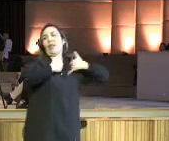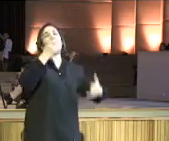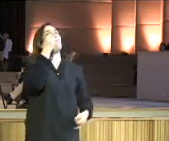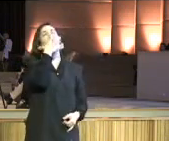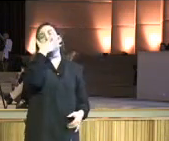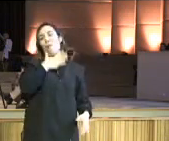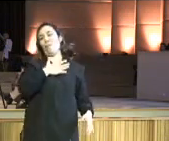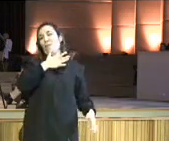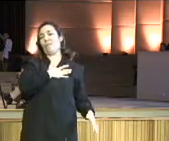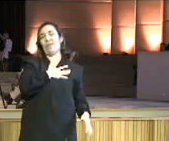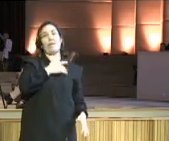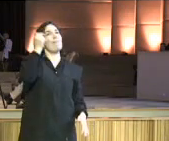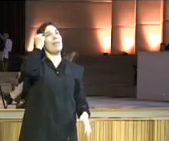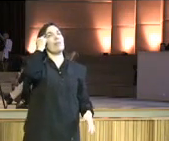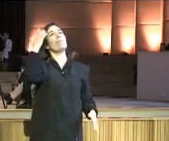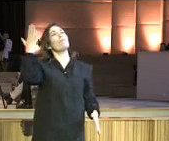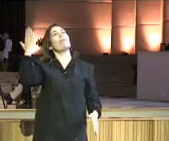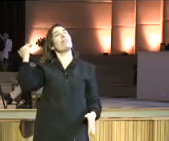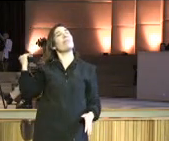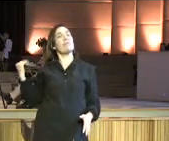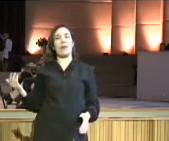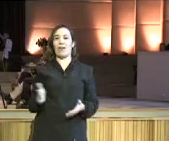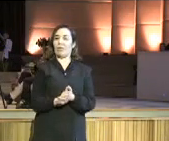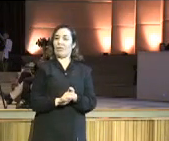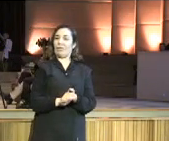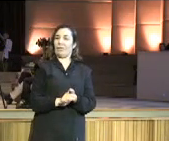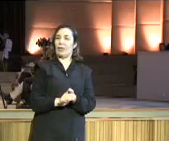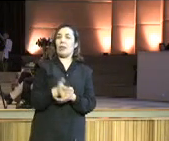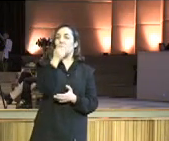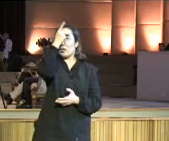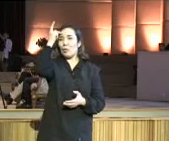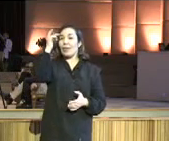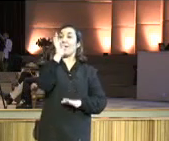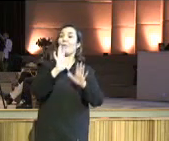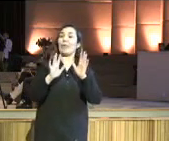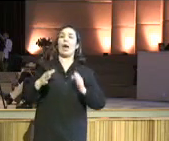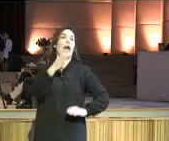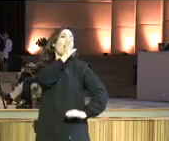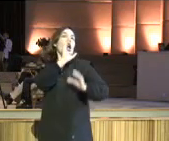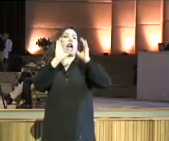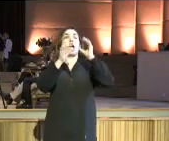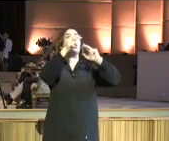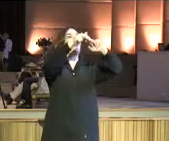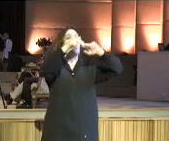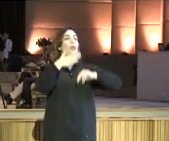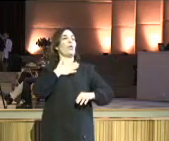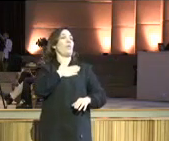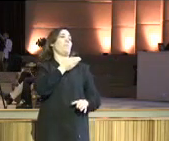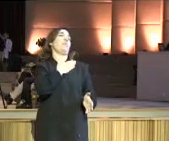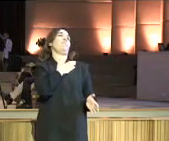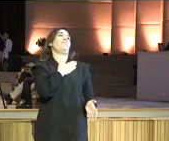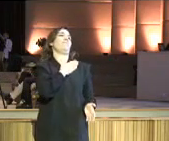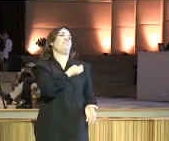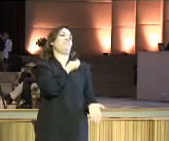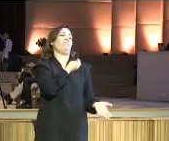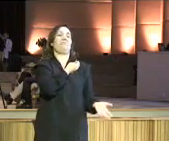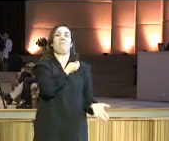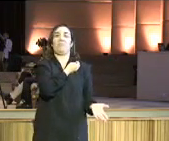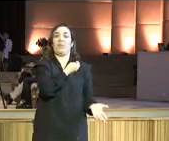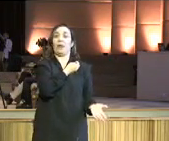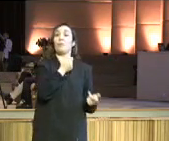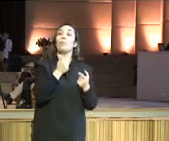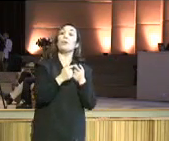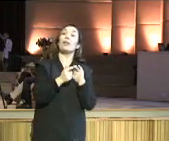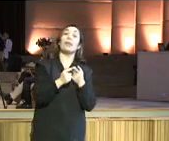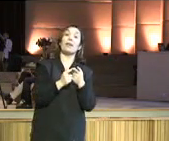E o povo, cada vez que Davi fazia uma conquista, cada vez que ele entrava trazendo os